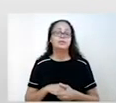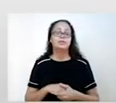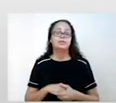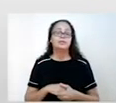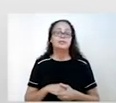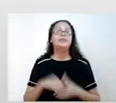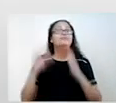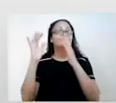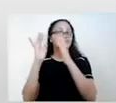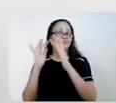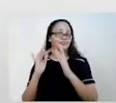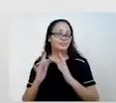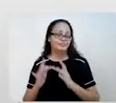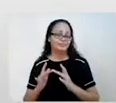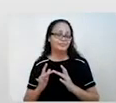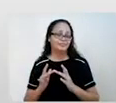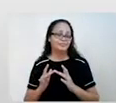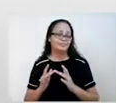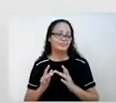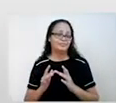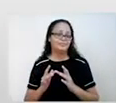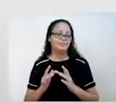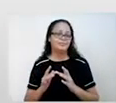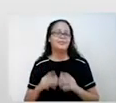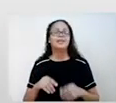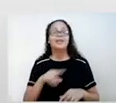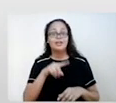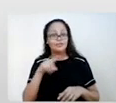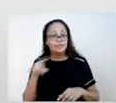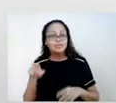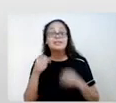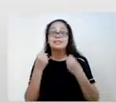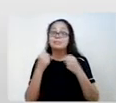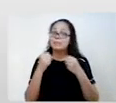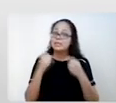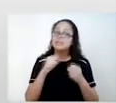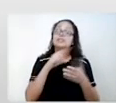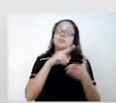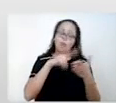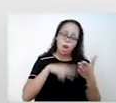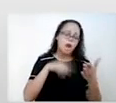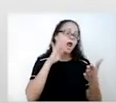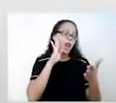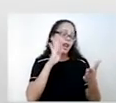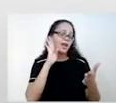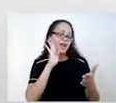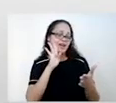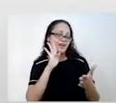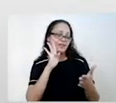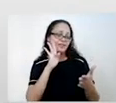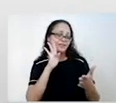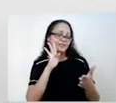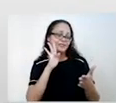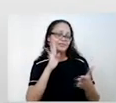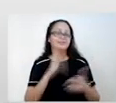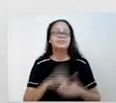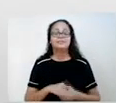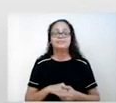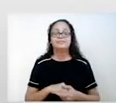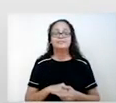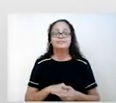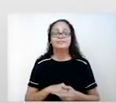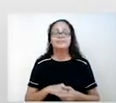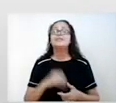tem muito mais detalhes. Esse aqui é só o comecinho e vocês precisam ler porque é bem legal, tá? Então, pelo menos esse primeiro capítulo que tem